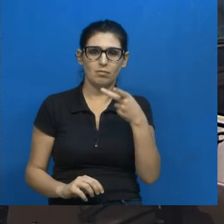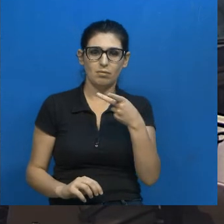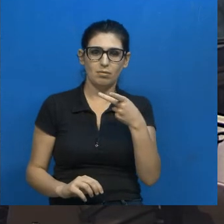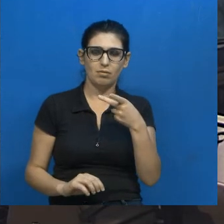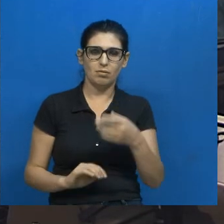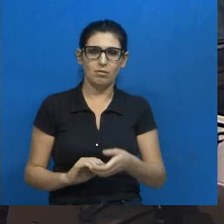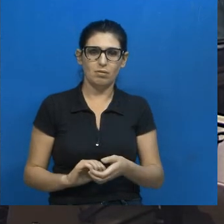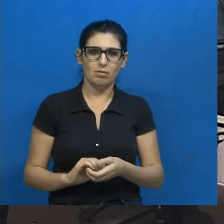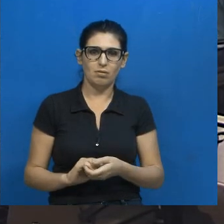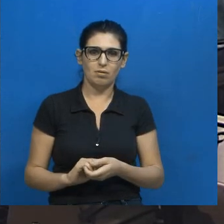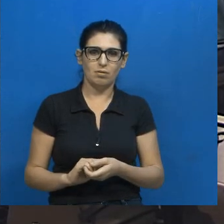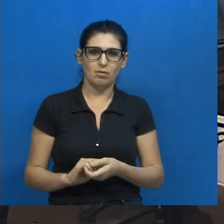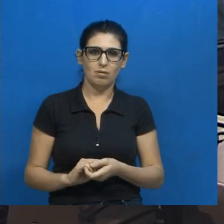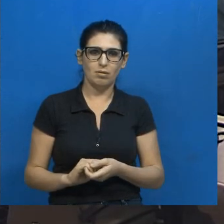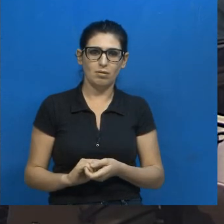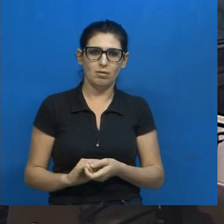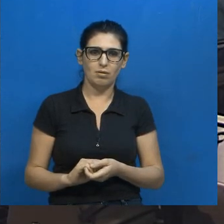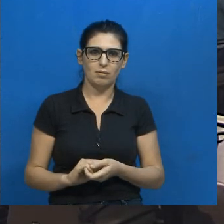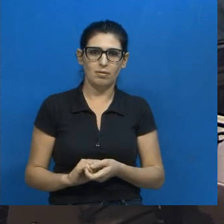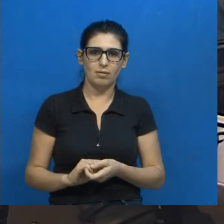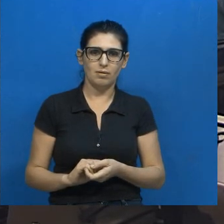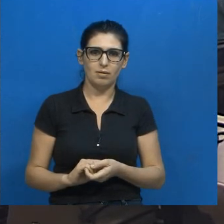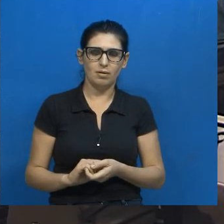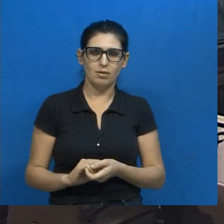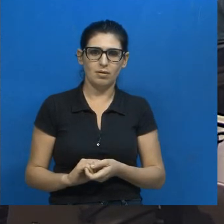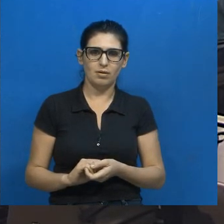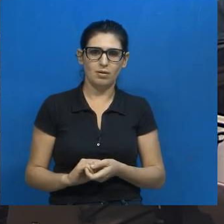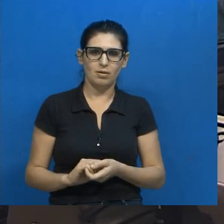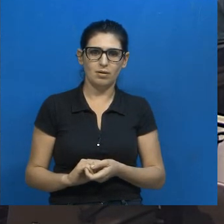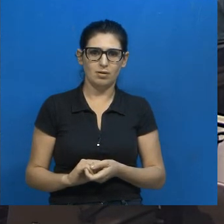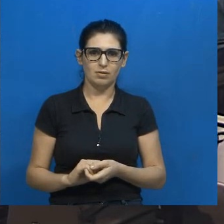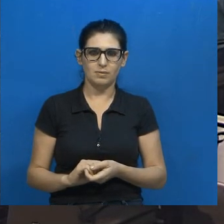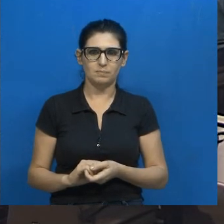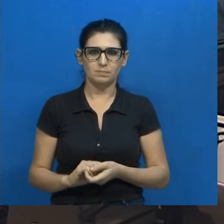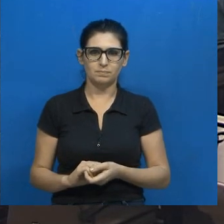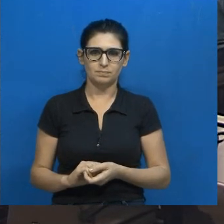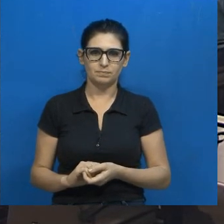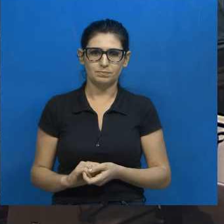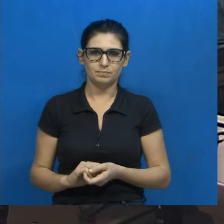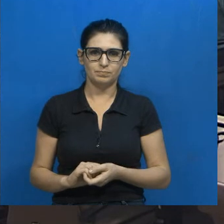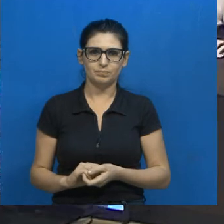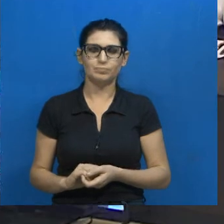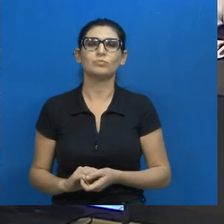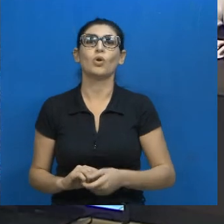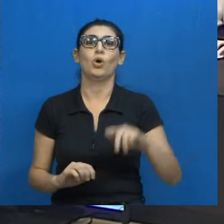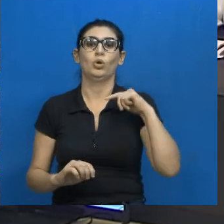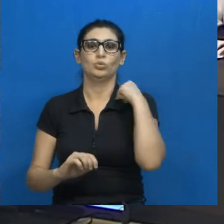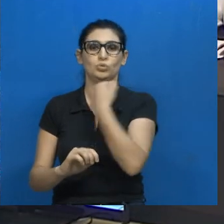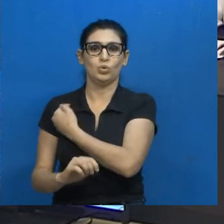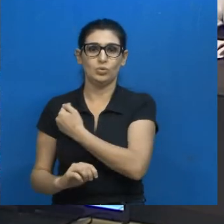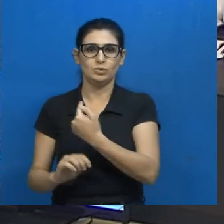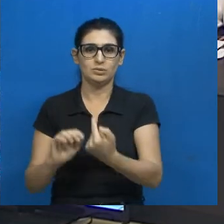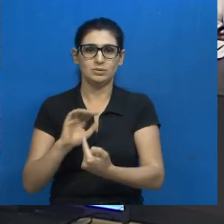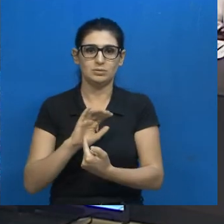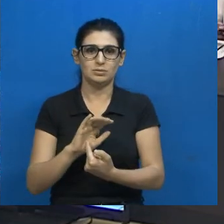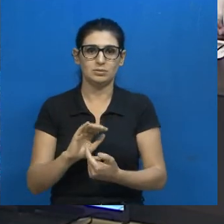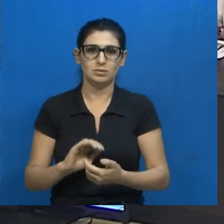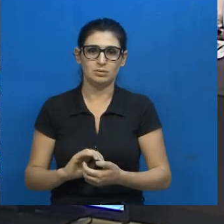Ele acabou de falar uma trajetória errada. Então, que estudo foi esse? Sim, a gente está apresentando uma... isso, vamos